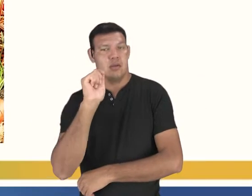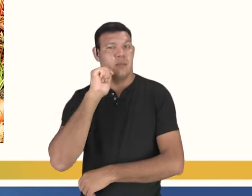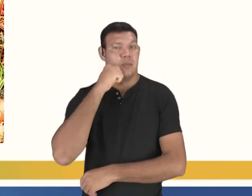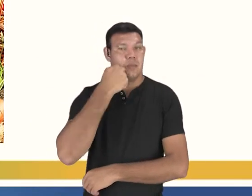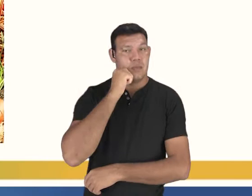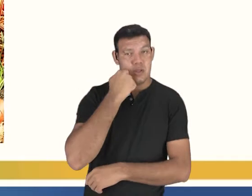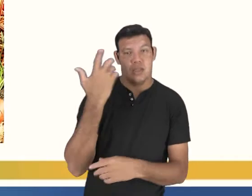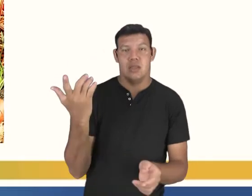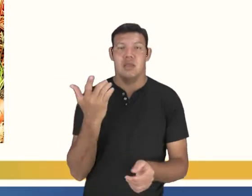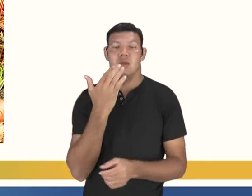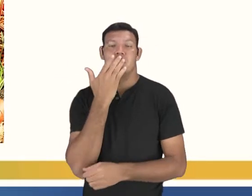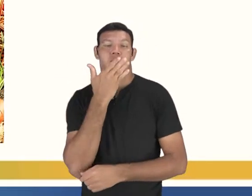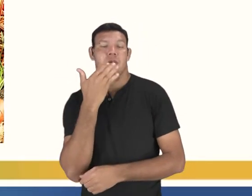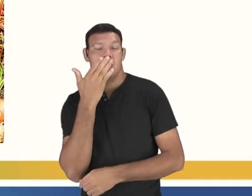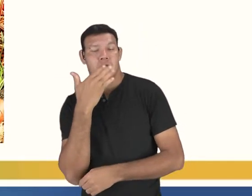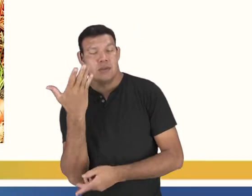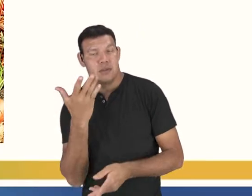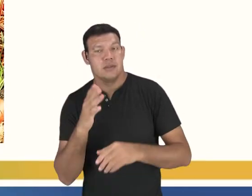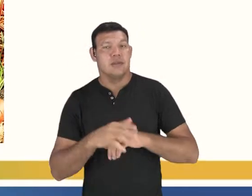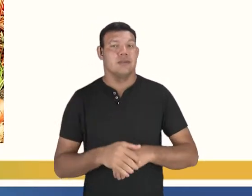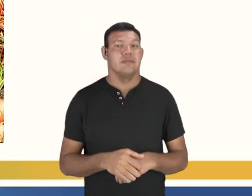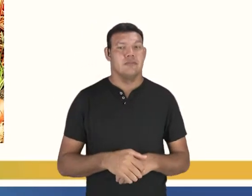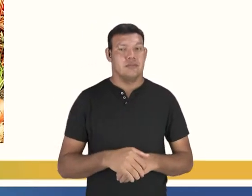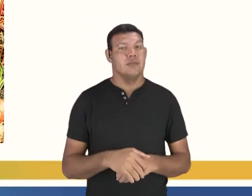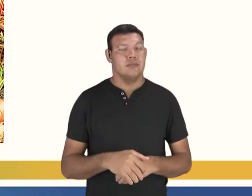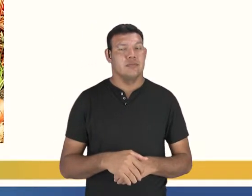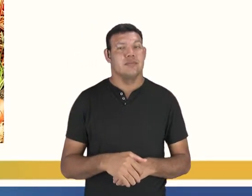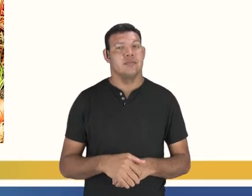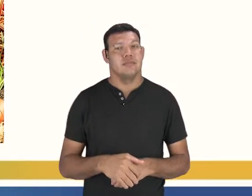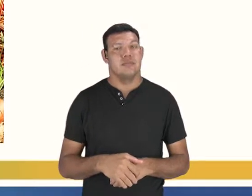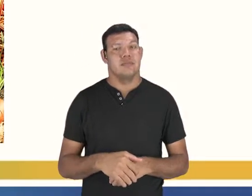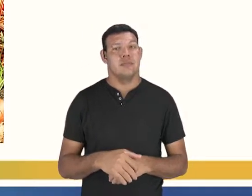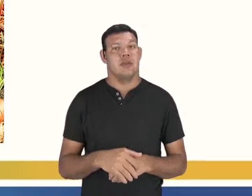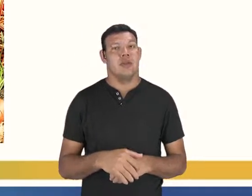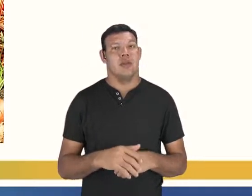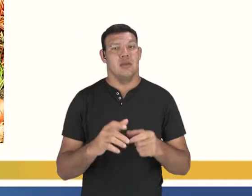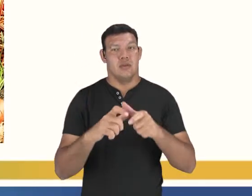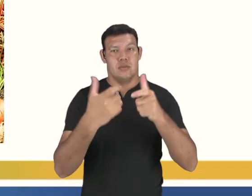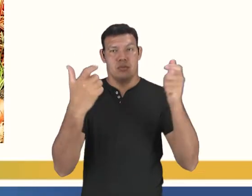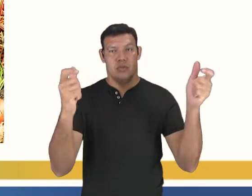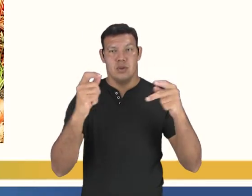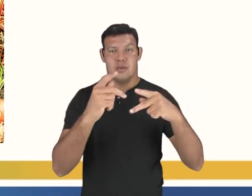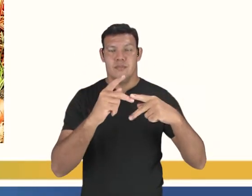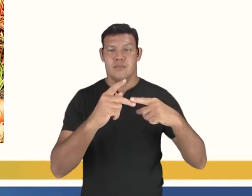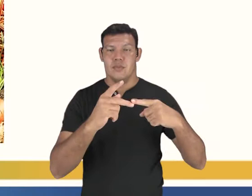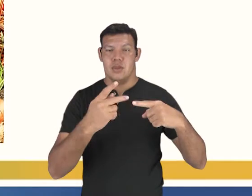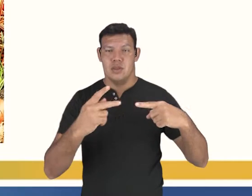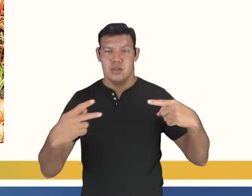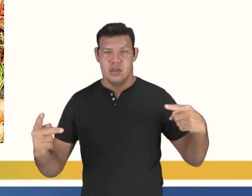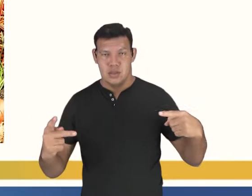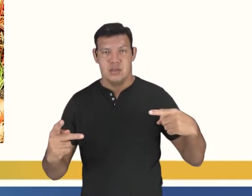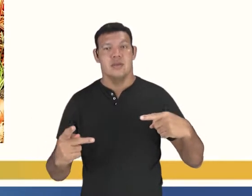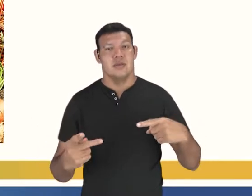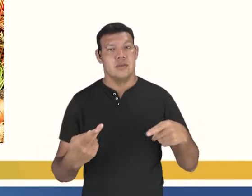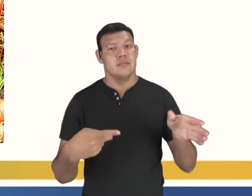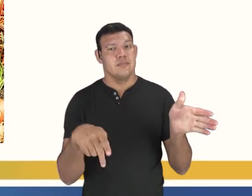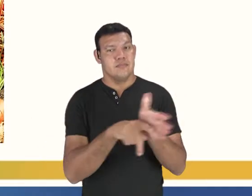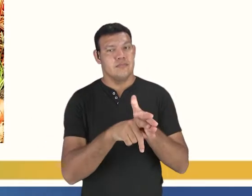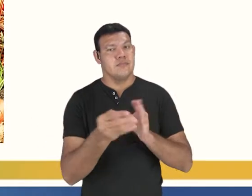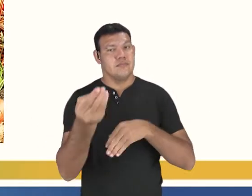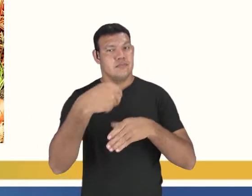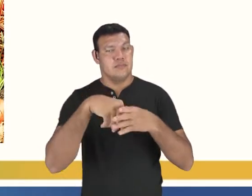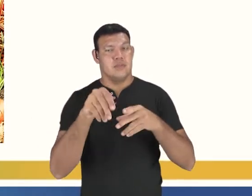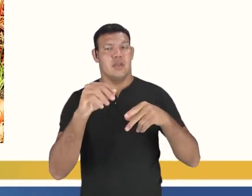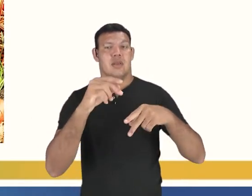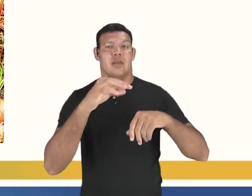energia, glicose e açúcar para o organismo. Nós temos o macronutriente proteína, que são encontrados nas carnes, né, vermelha,